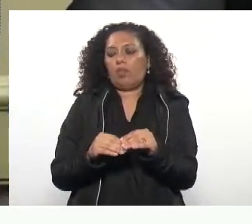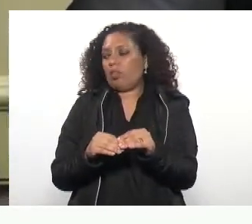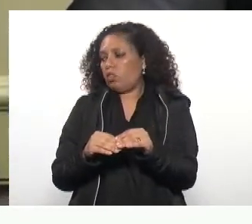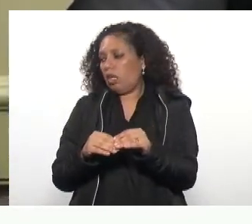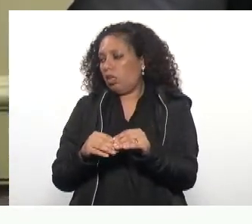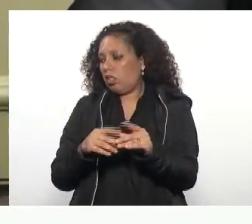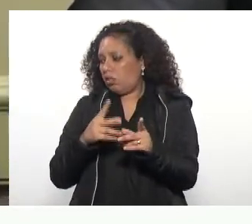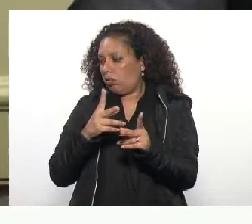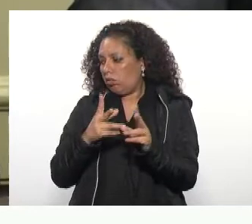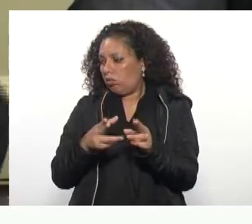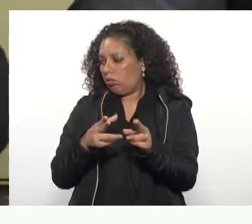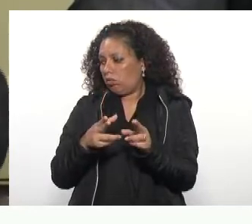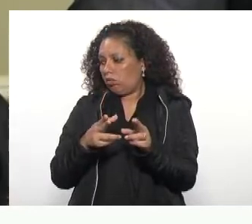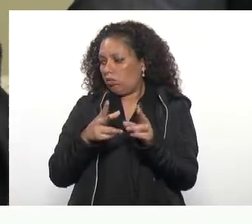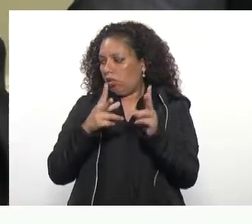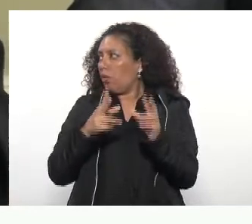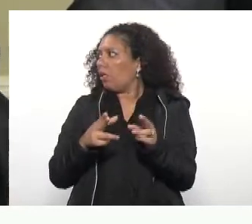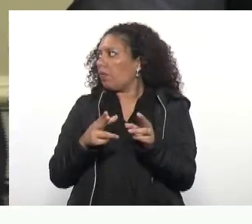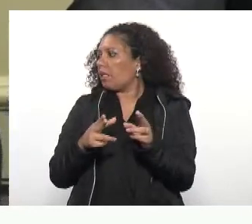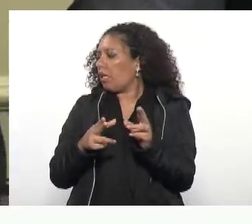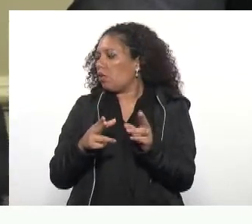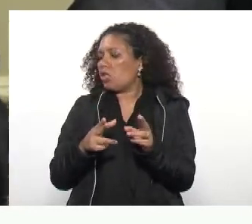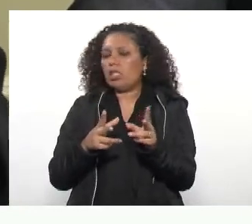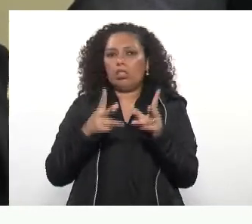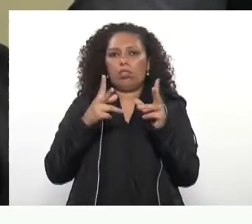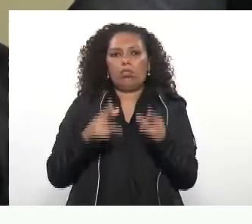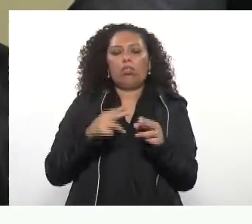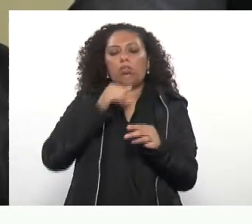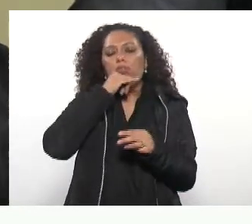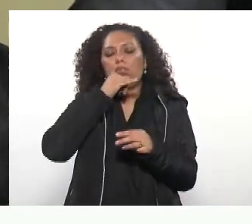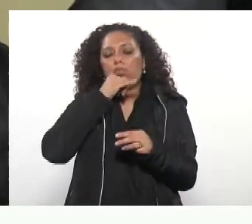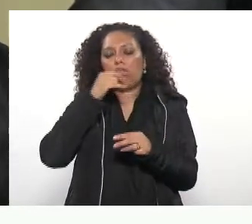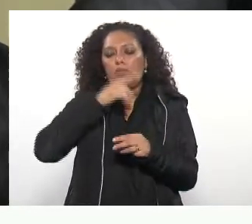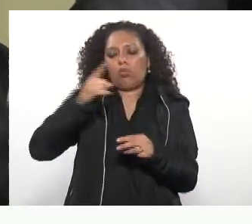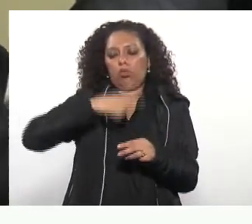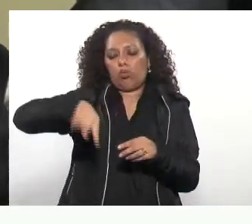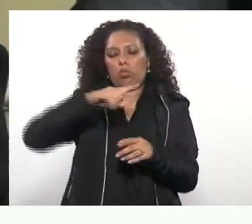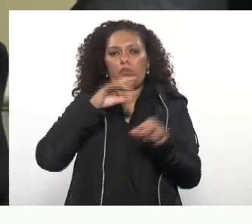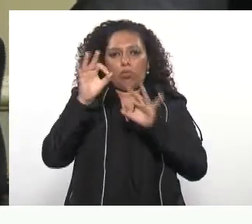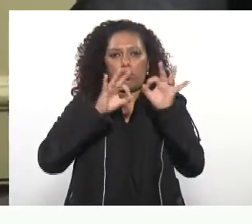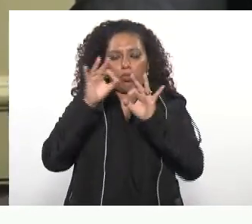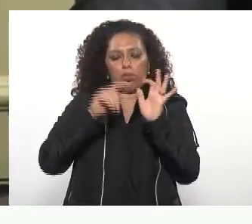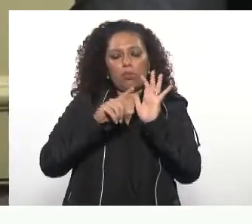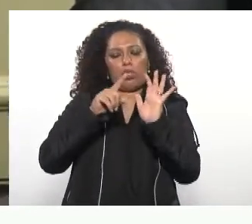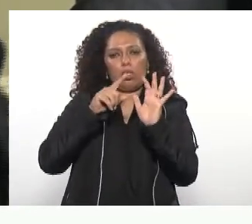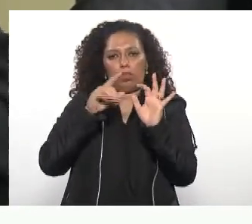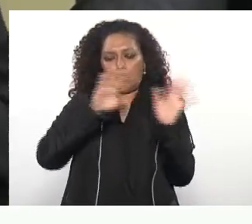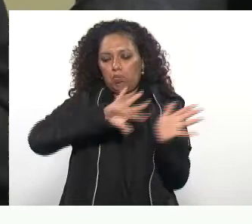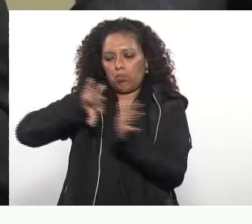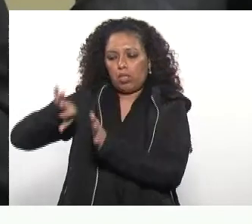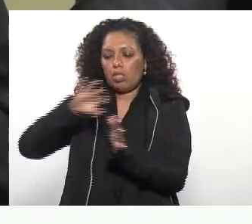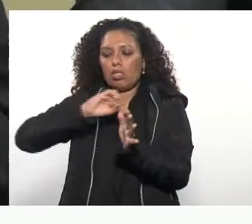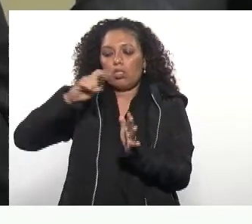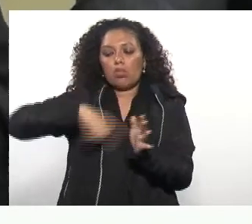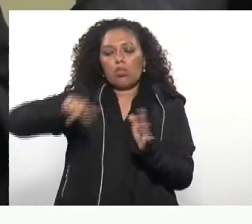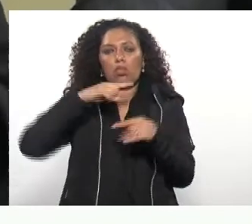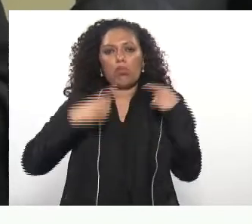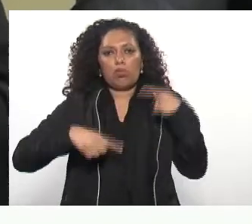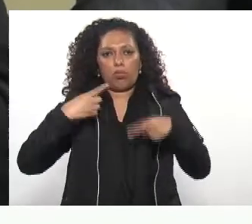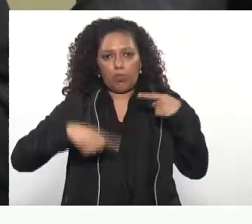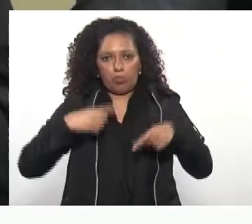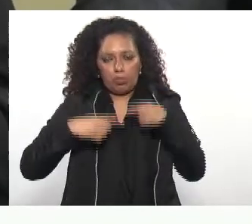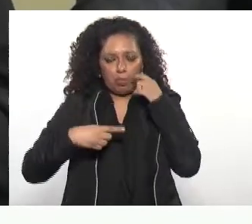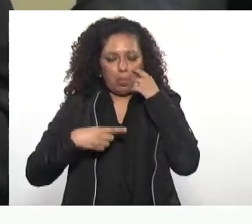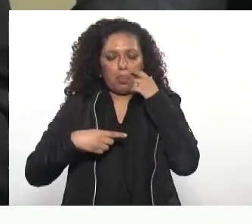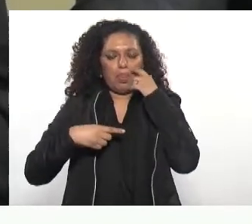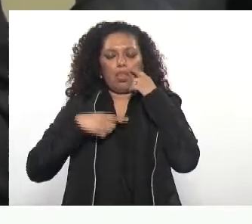tarifa. No momento que se vai reavaliar ou pretender alterar qualquer tarifa, isso tem que ser feito em conjunto, para atender